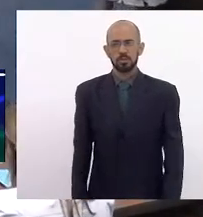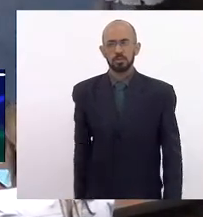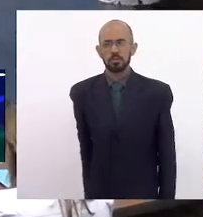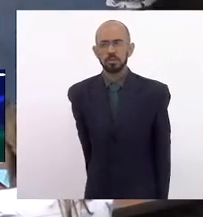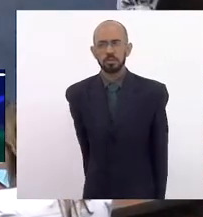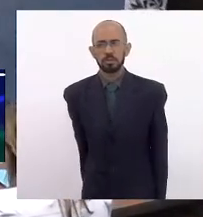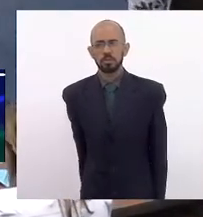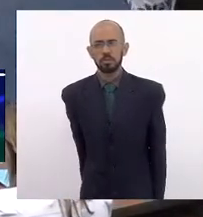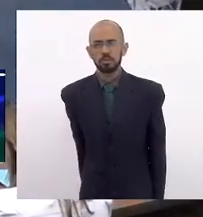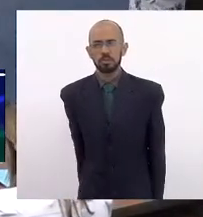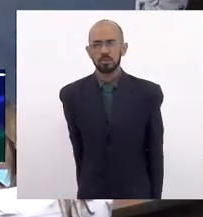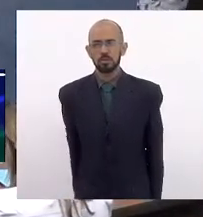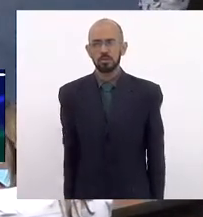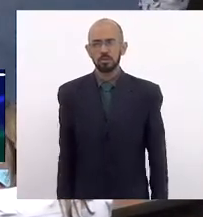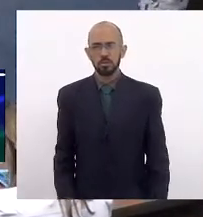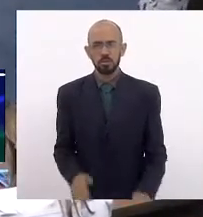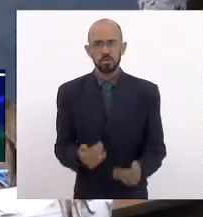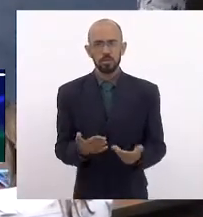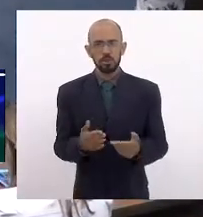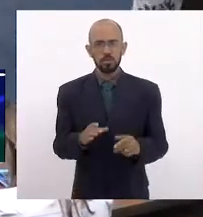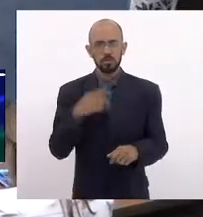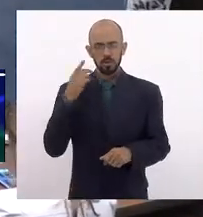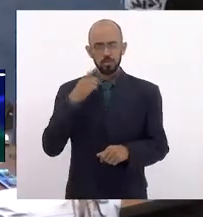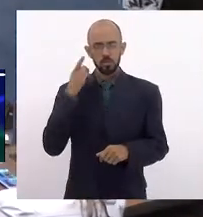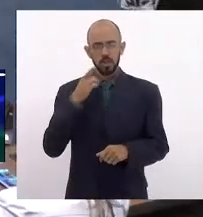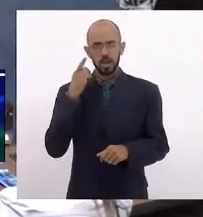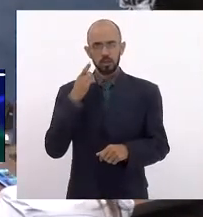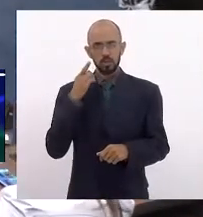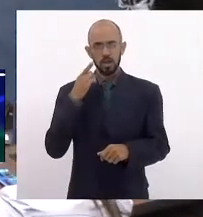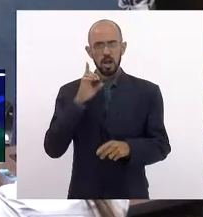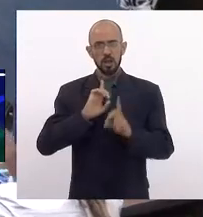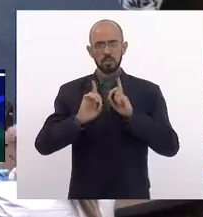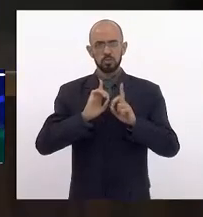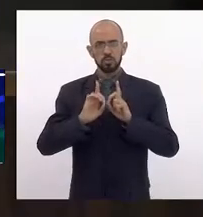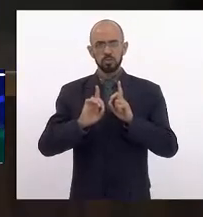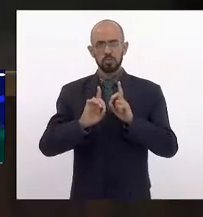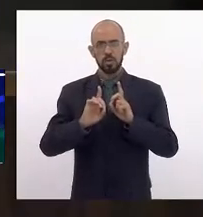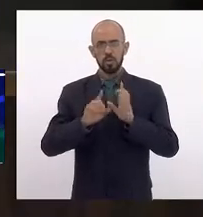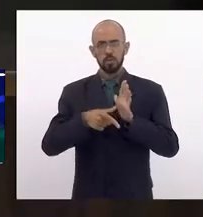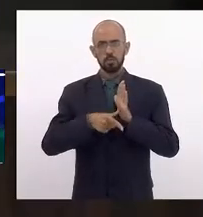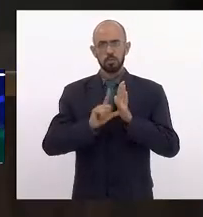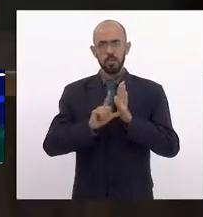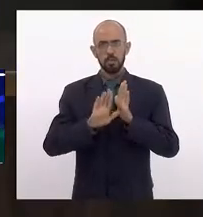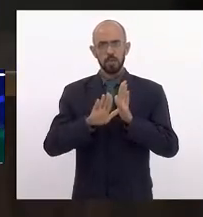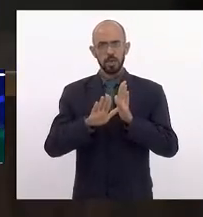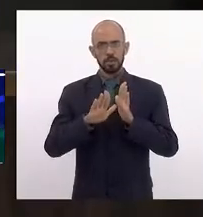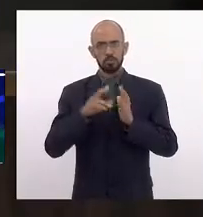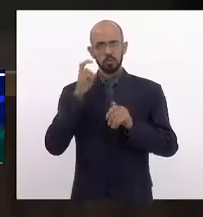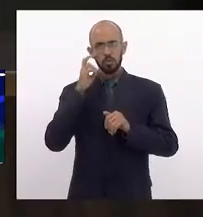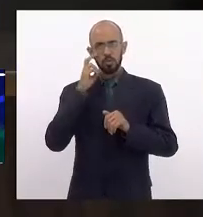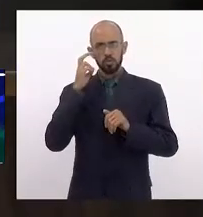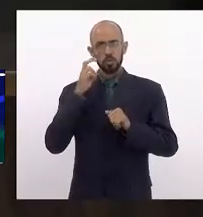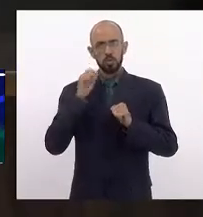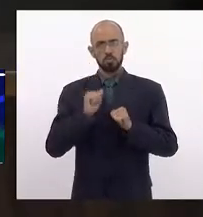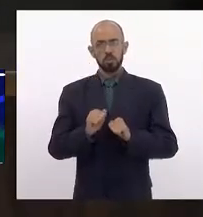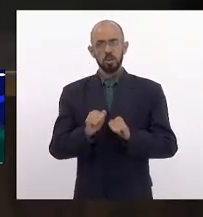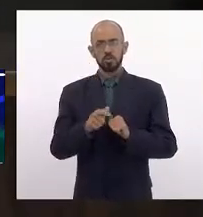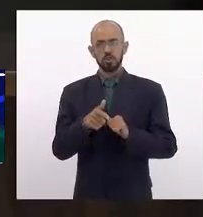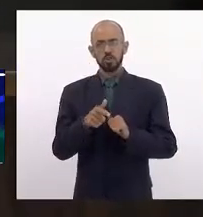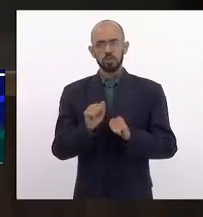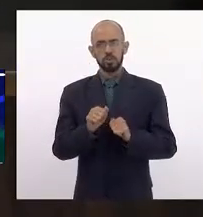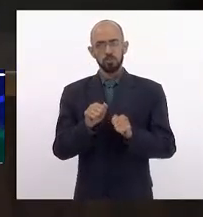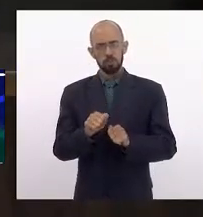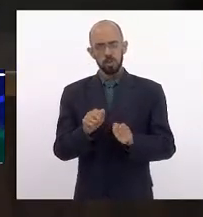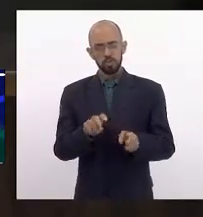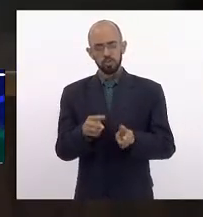o Deputado Luiz a discussão é prévia mas por tradição pode vossa excelência poderá encaminhar a discussão